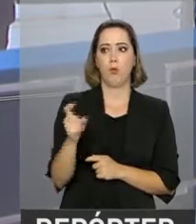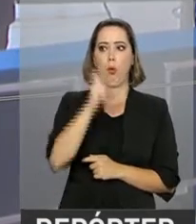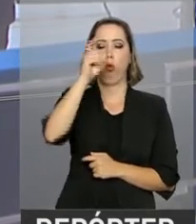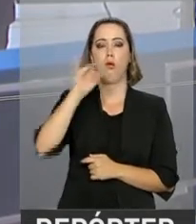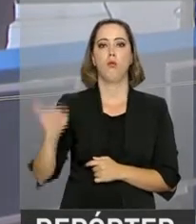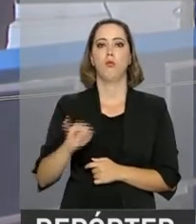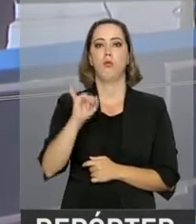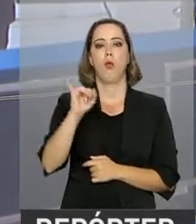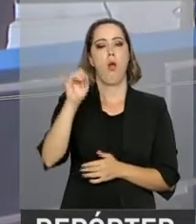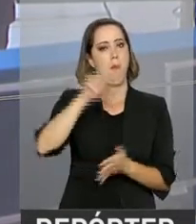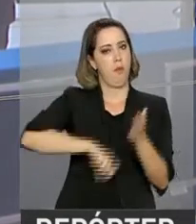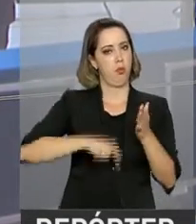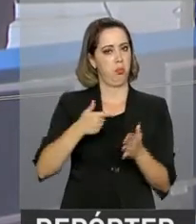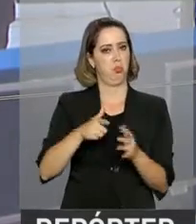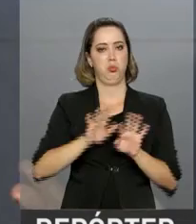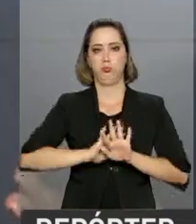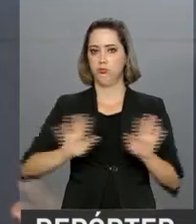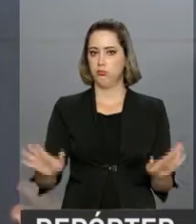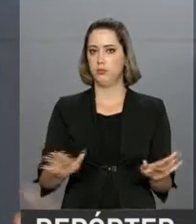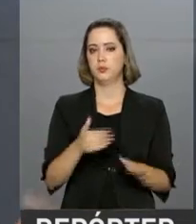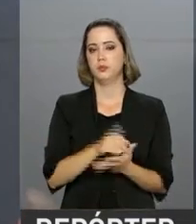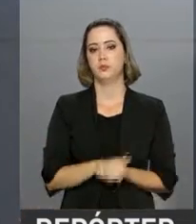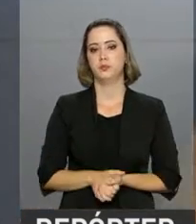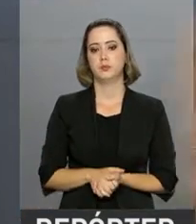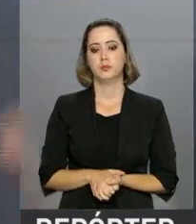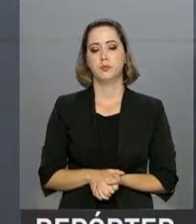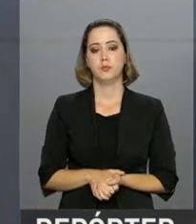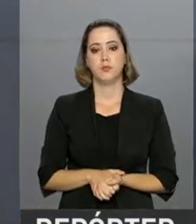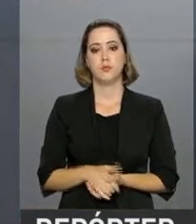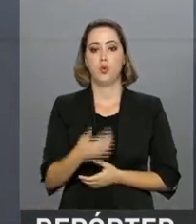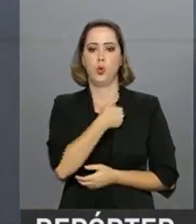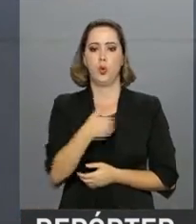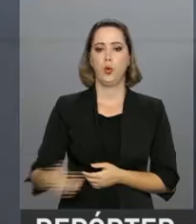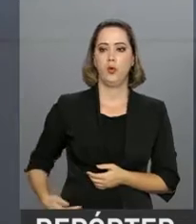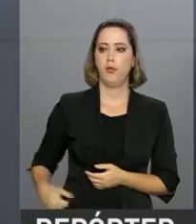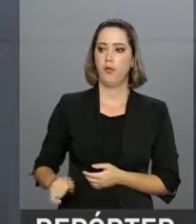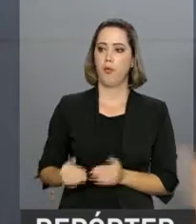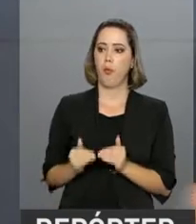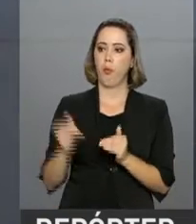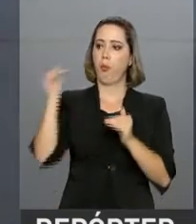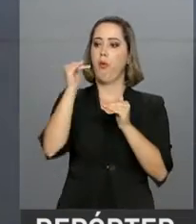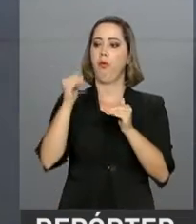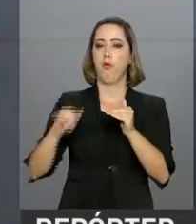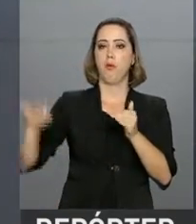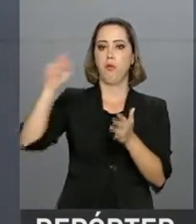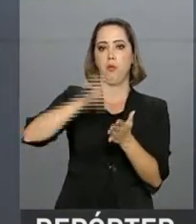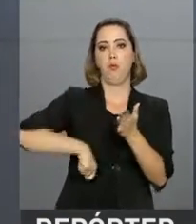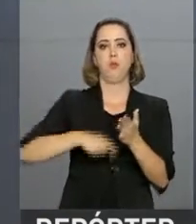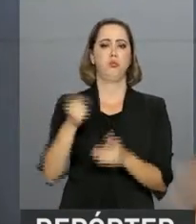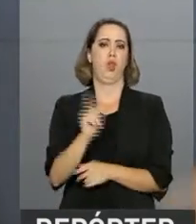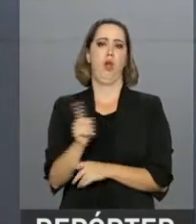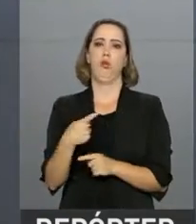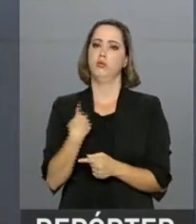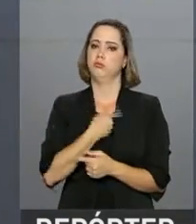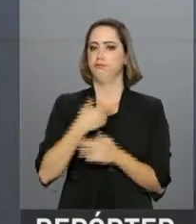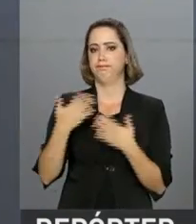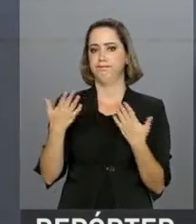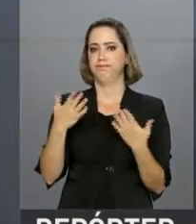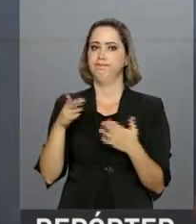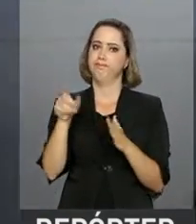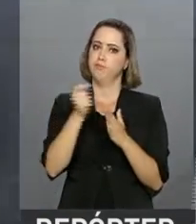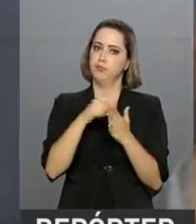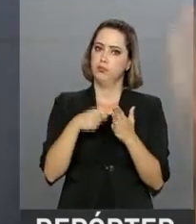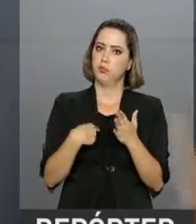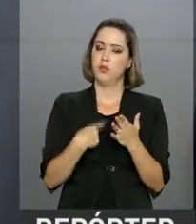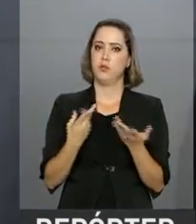nos planos do governo federal. O governo vai aumentar os impostos? Falei, não temos planos para aumentar. Mas